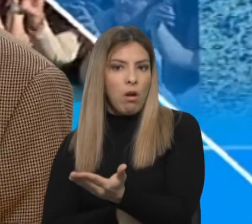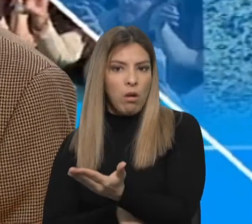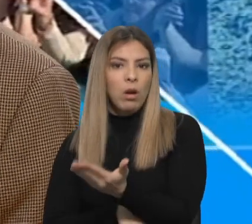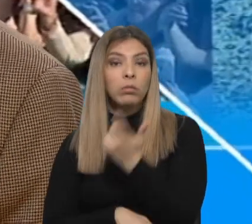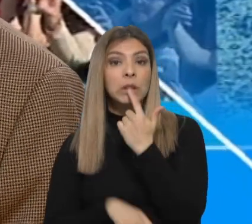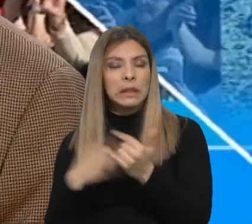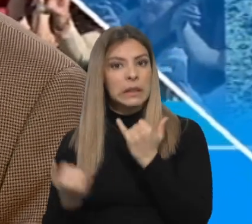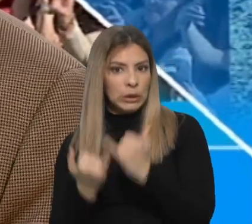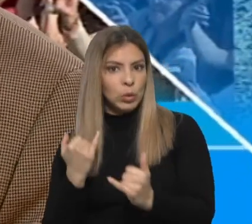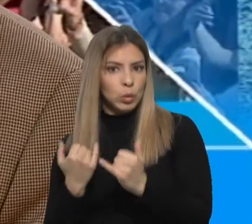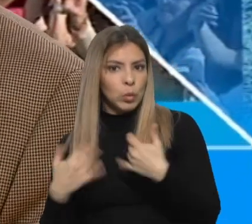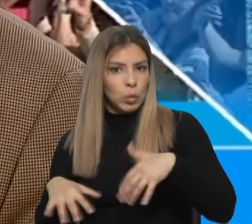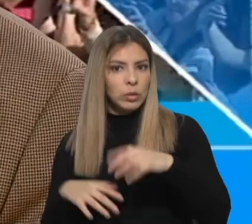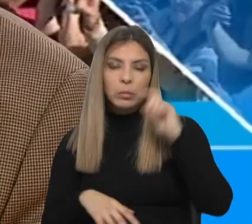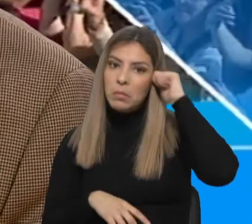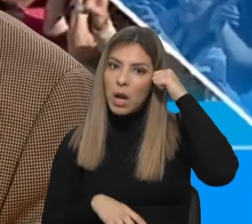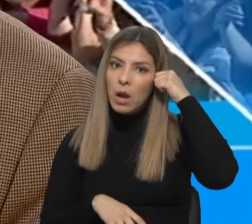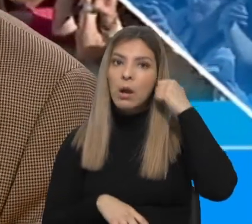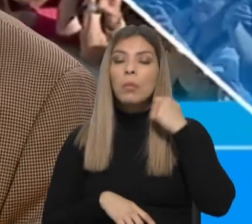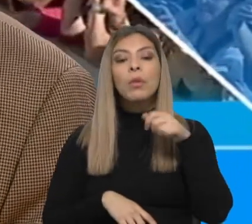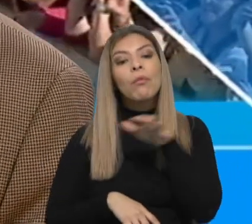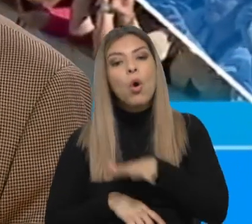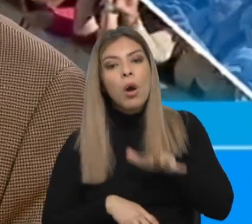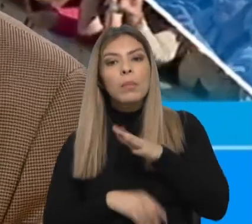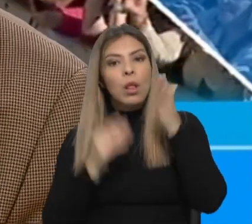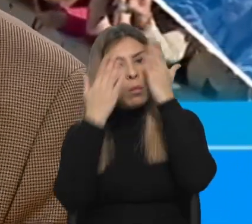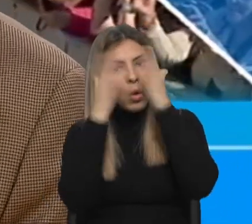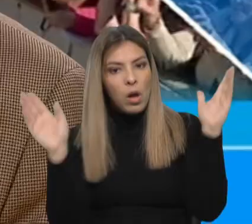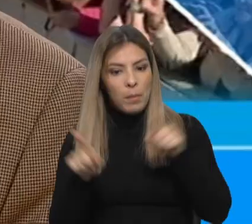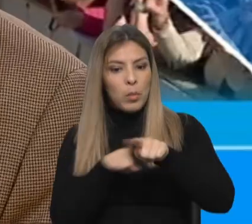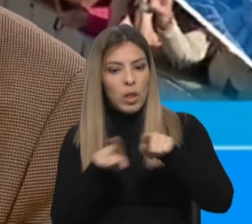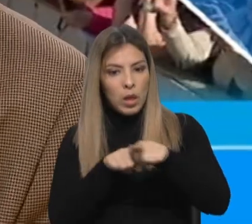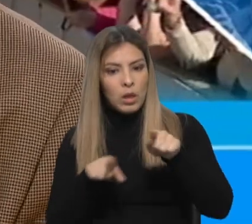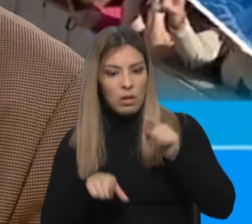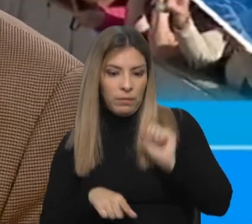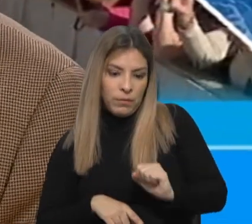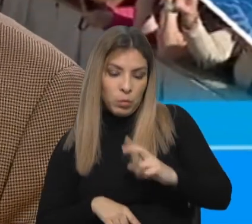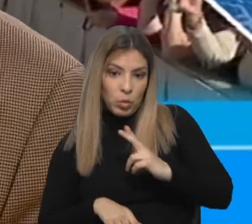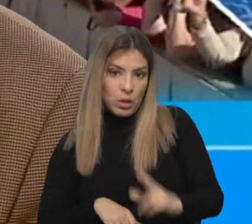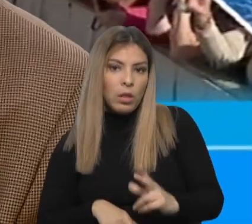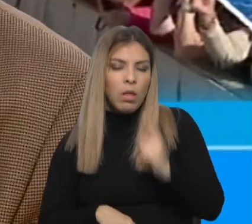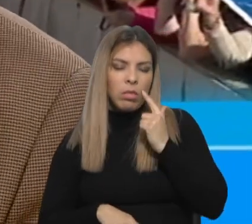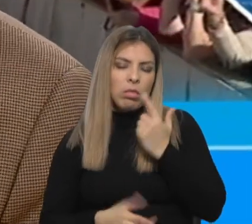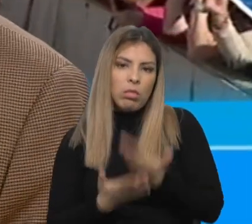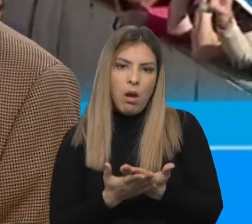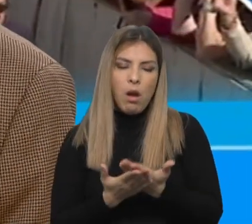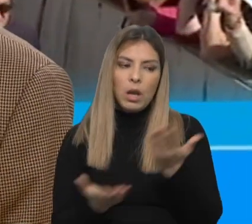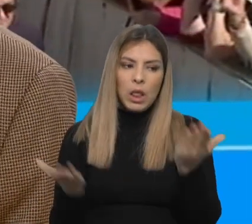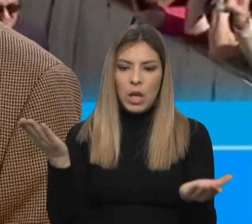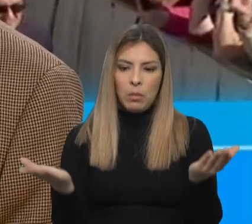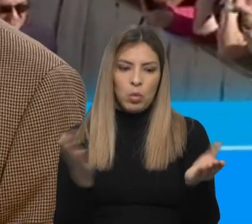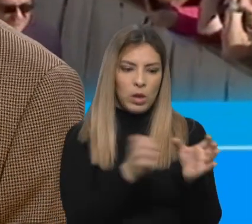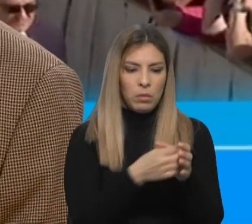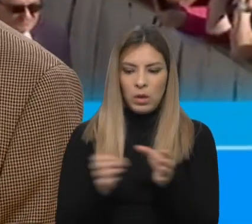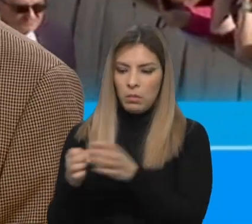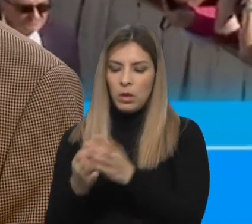esse risco. E, portanto, eu penso que o nosso mecanismo de democracia representativa consegue equilibrar bem estes dois pilares do nosso modelo